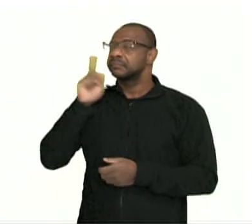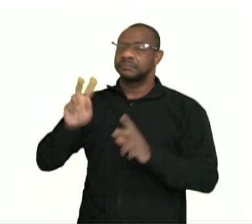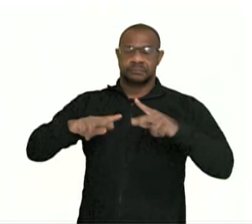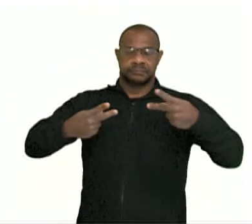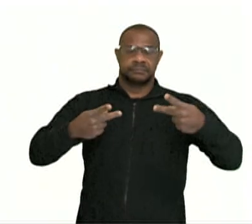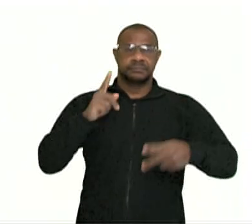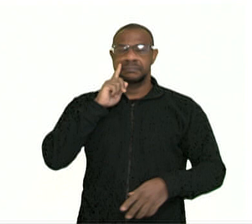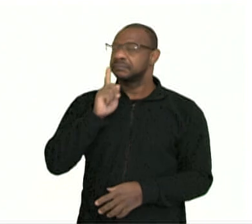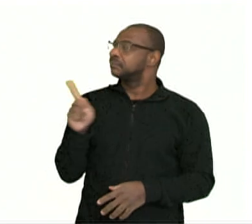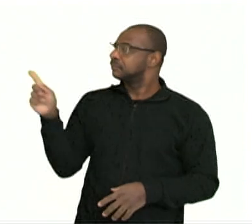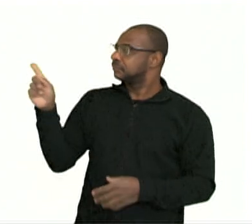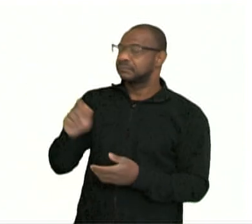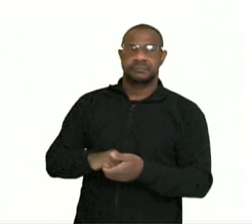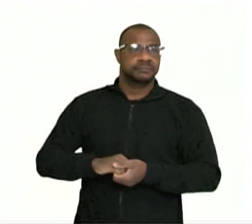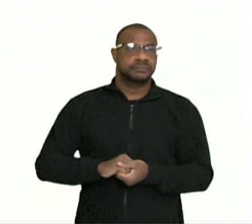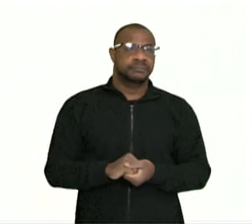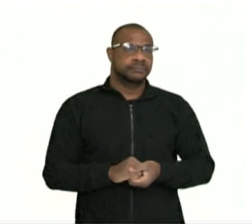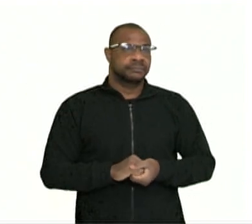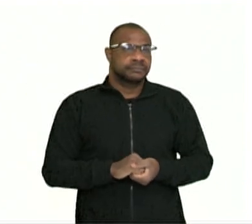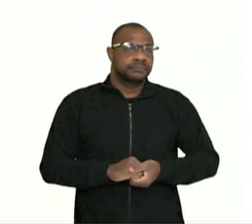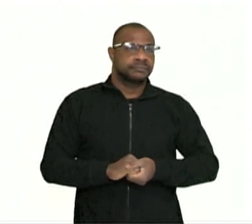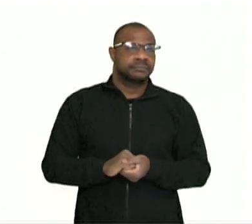ó,